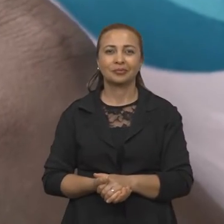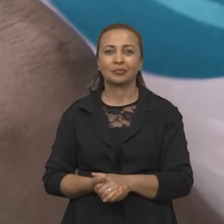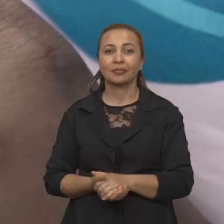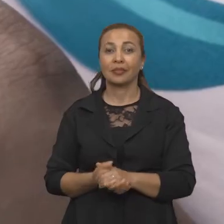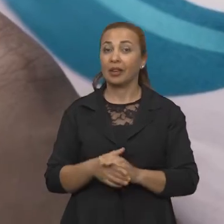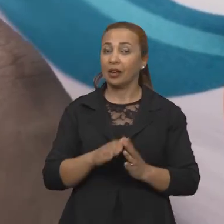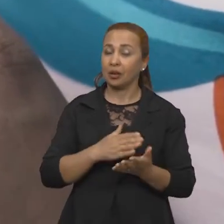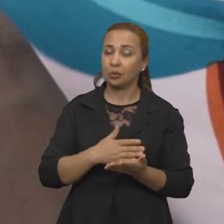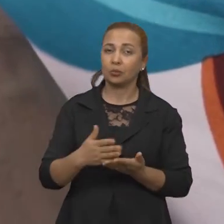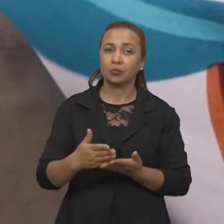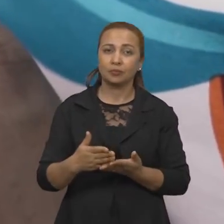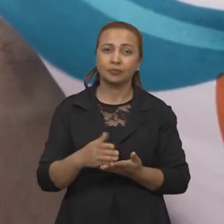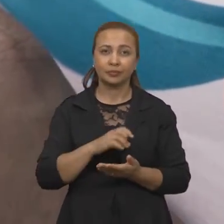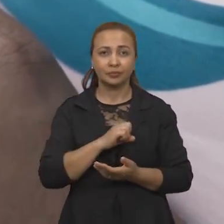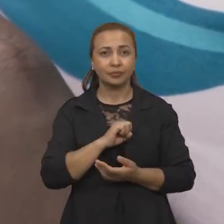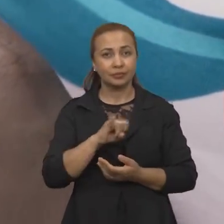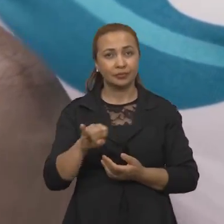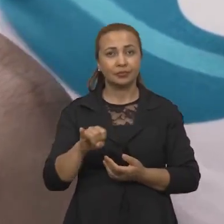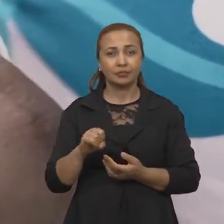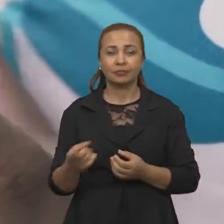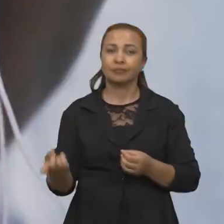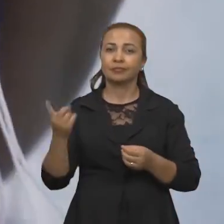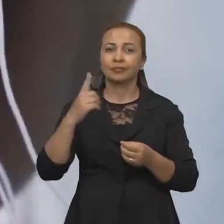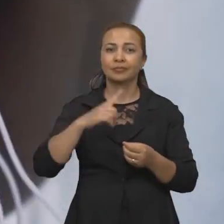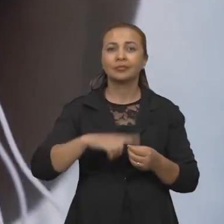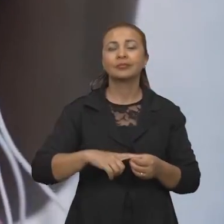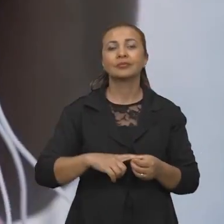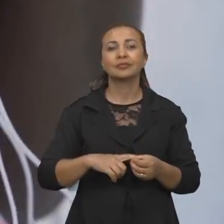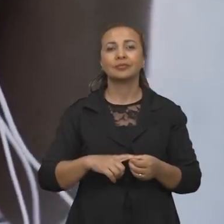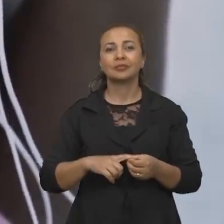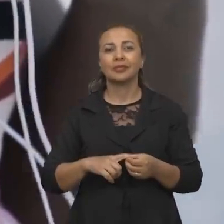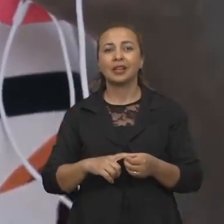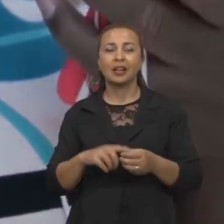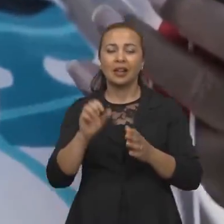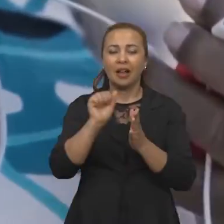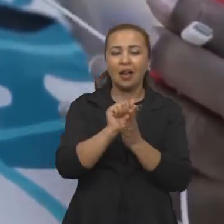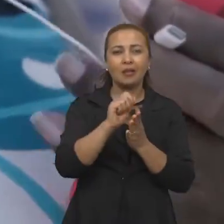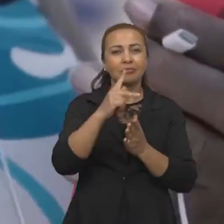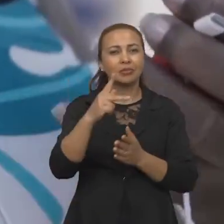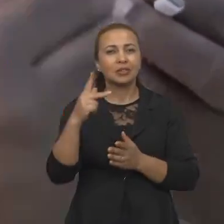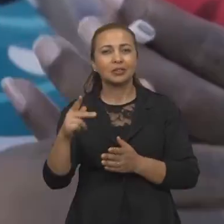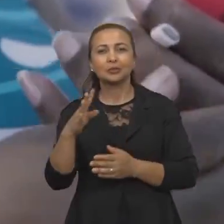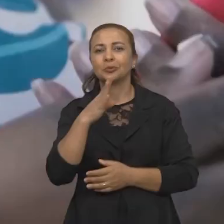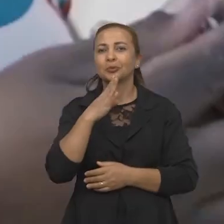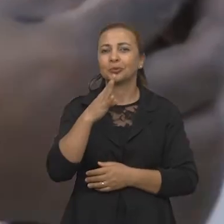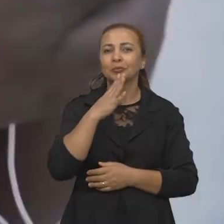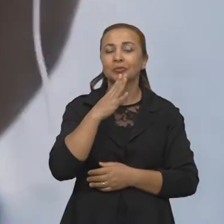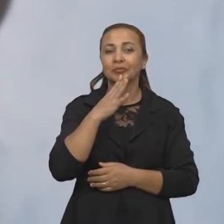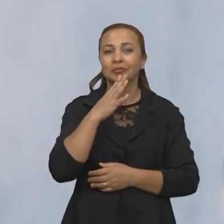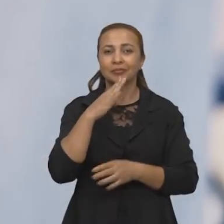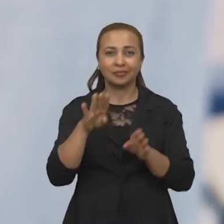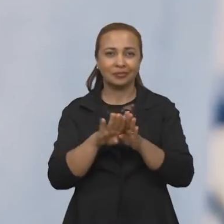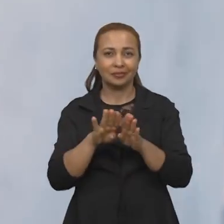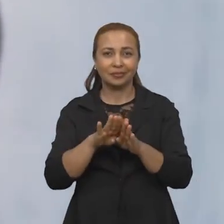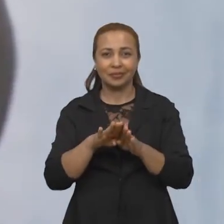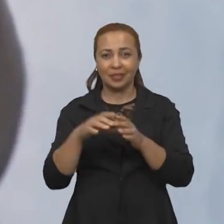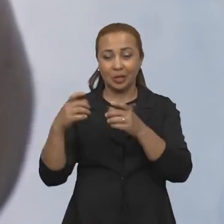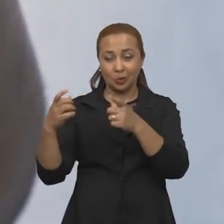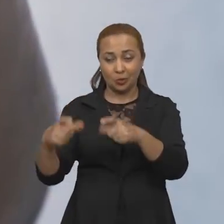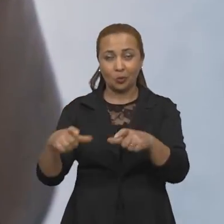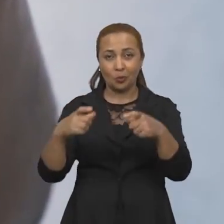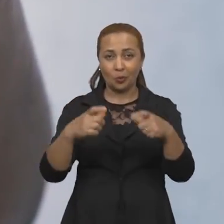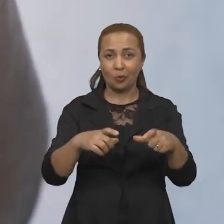partir do momento que se traz esses tipos de aplicativo para o conhecimento, principalmente, né,